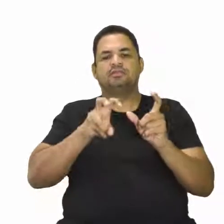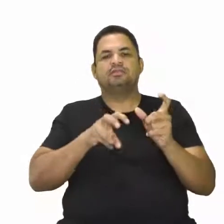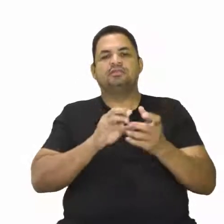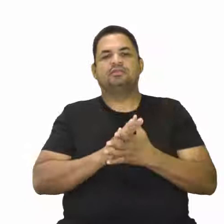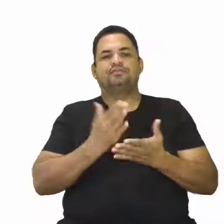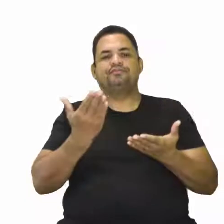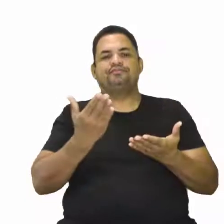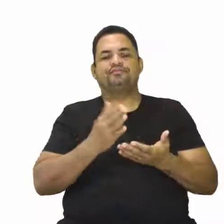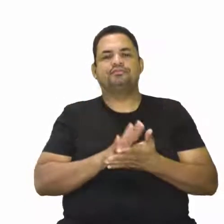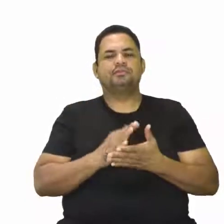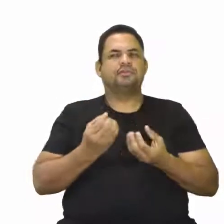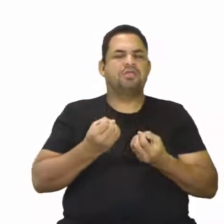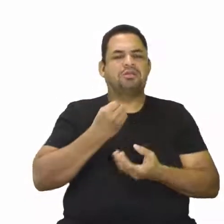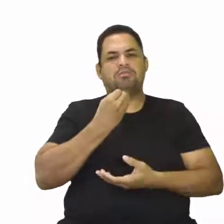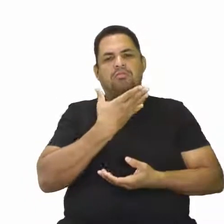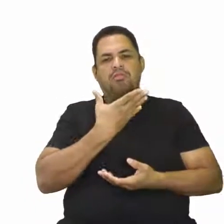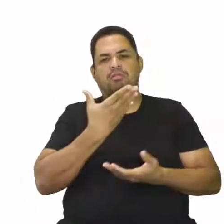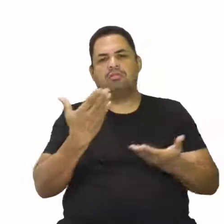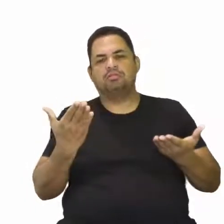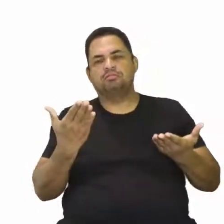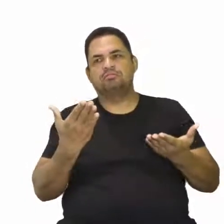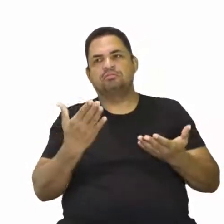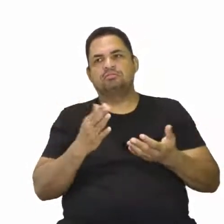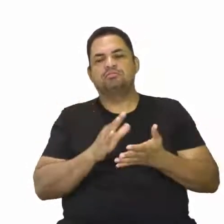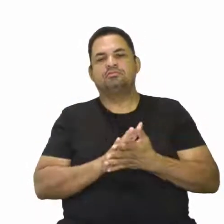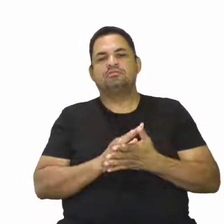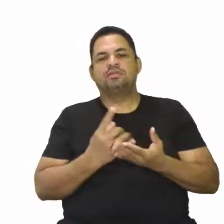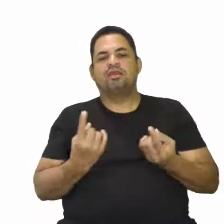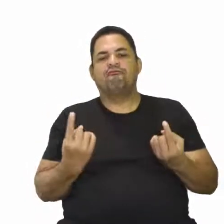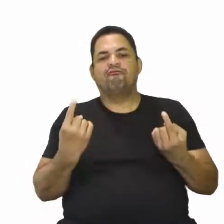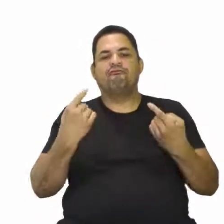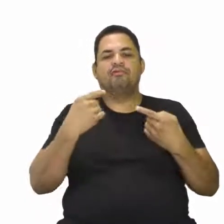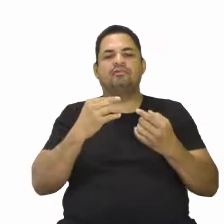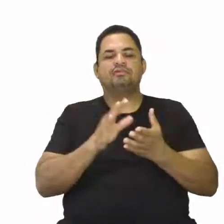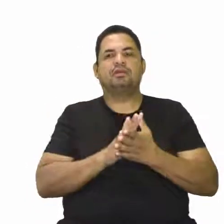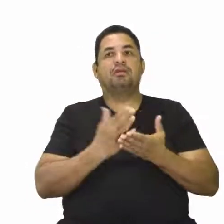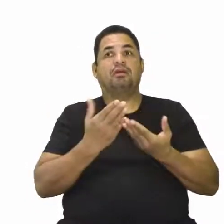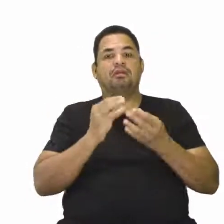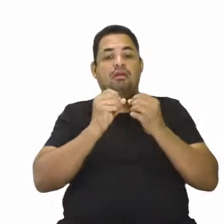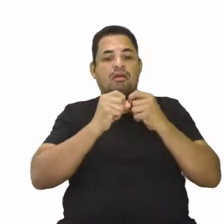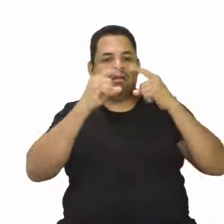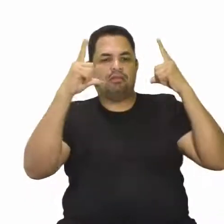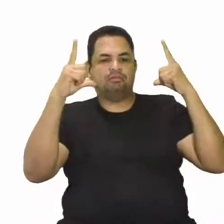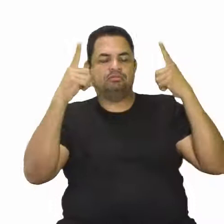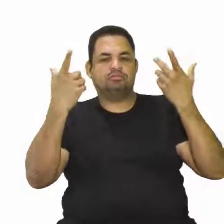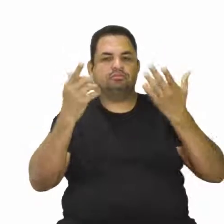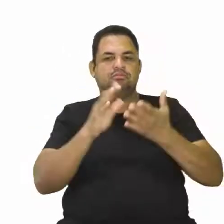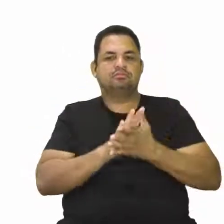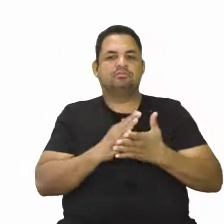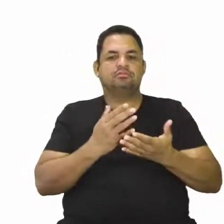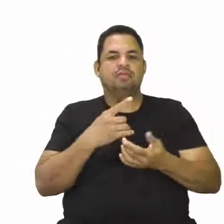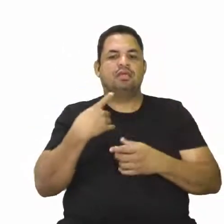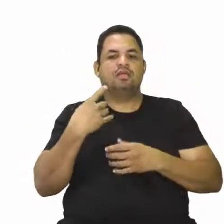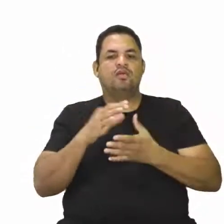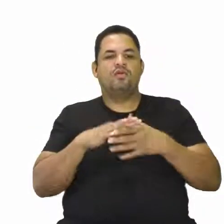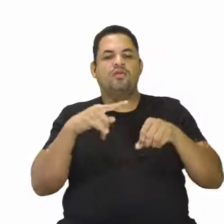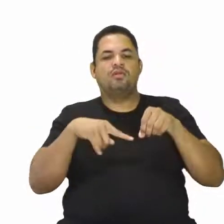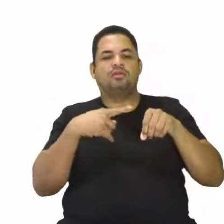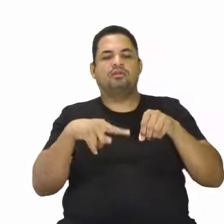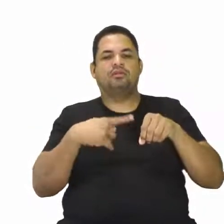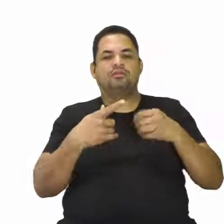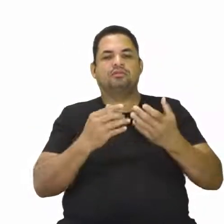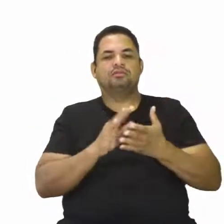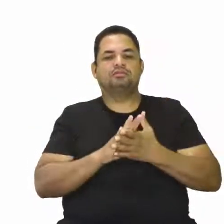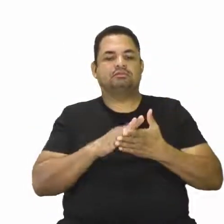assim, então tá tudo bem, ao revés, às claras, as tontas e as loucas ou